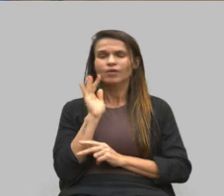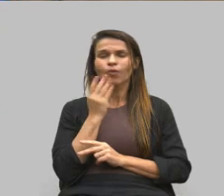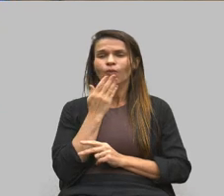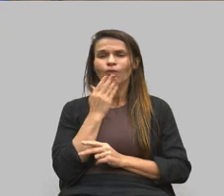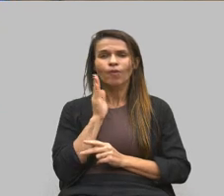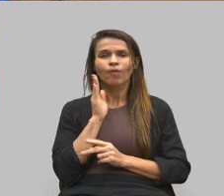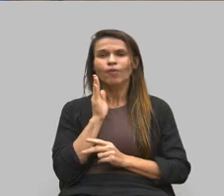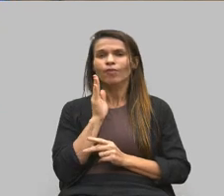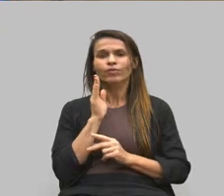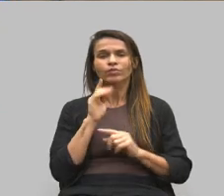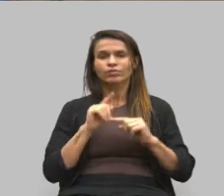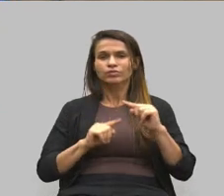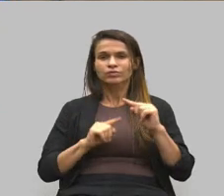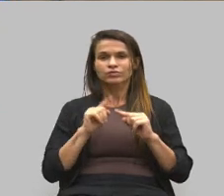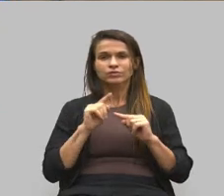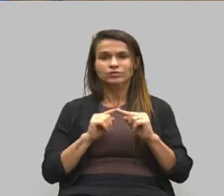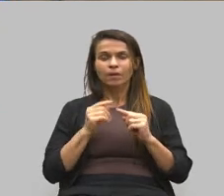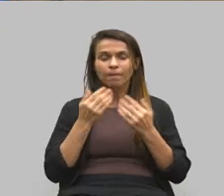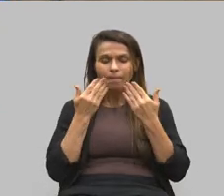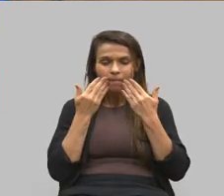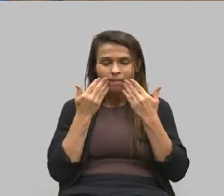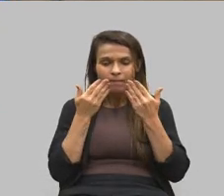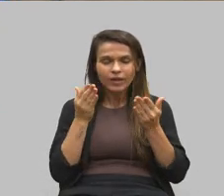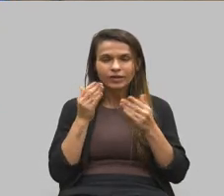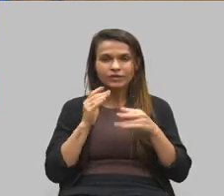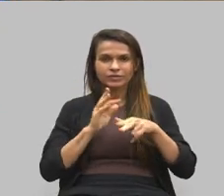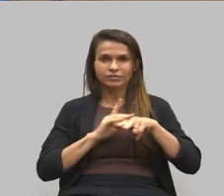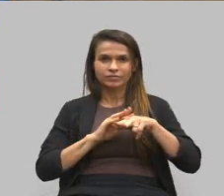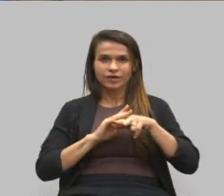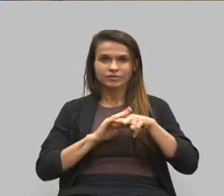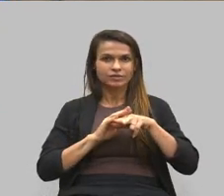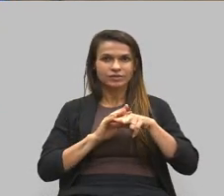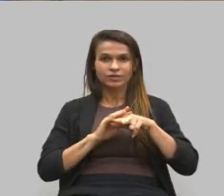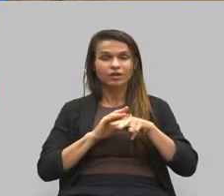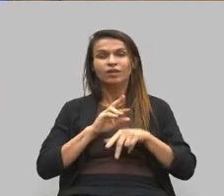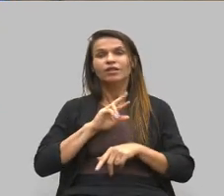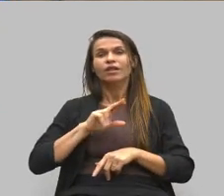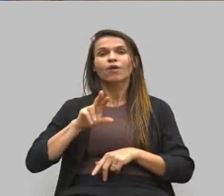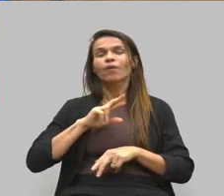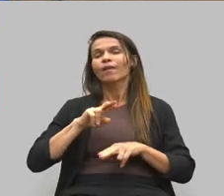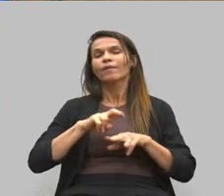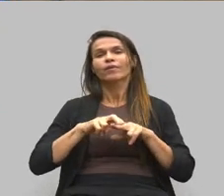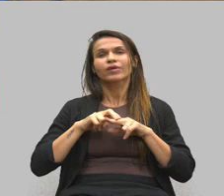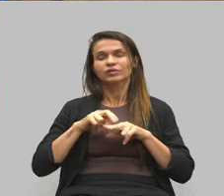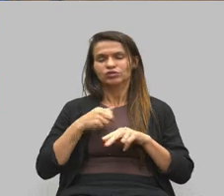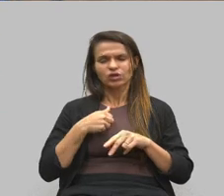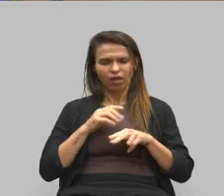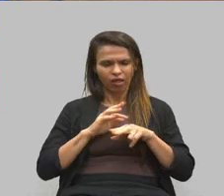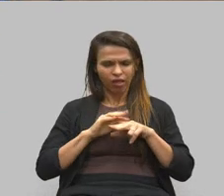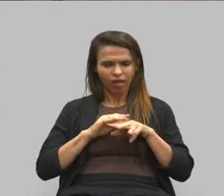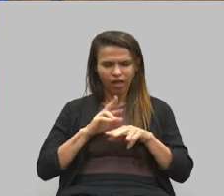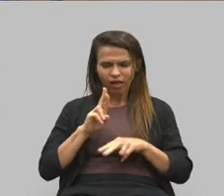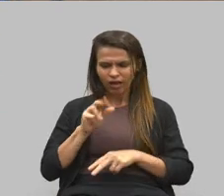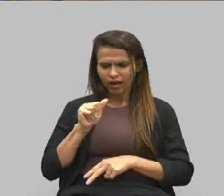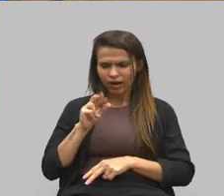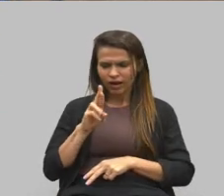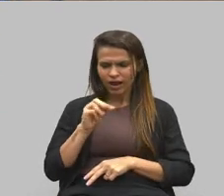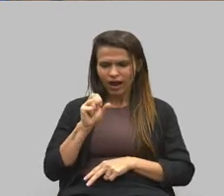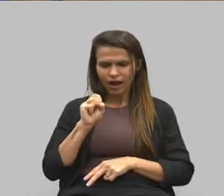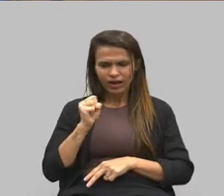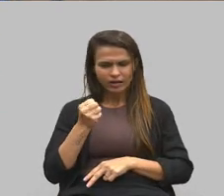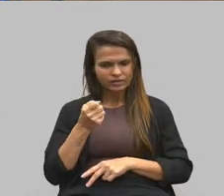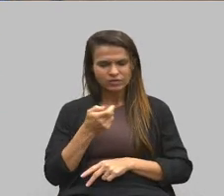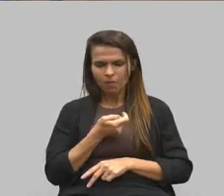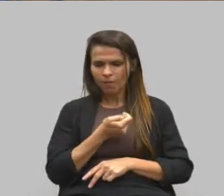perante esses pacientes e isso não é porque nós temos doenças raras e somos poucos